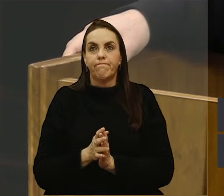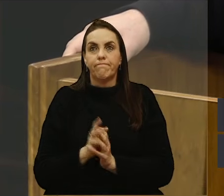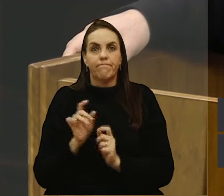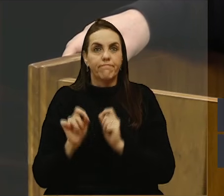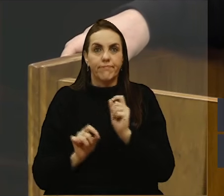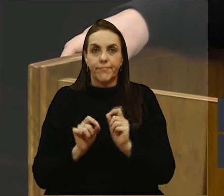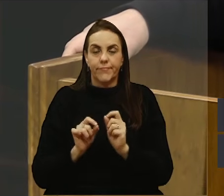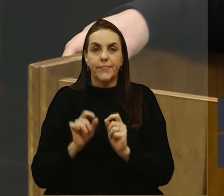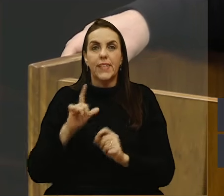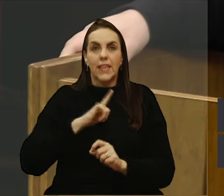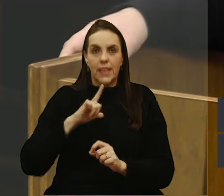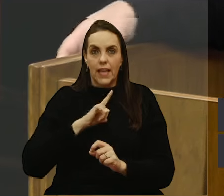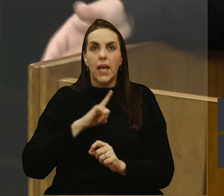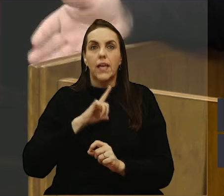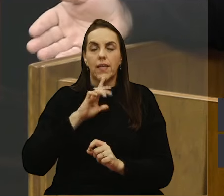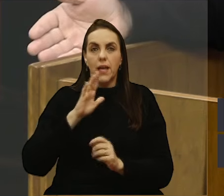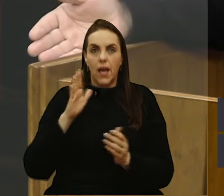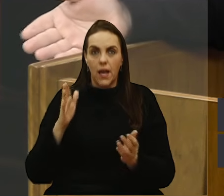que isso está chegando,